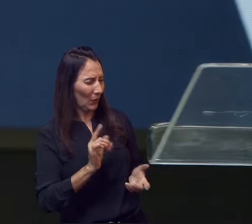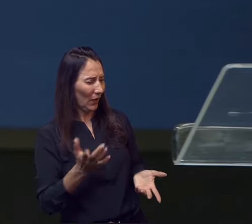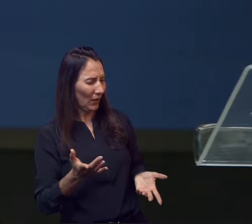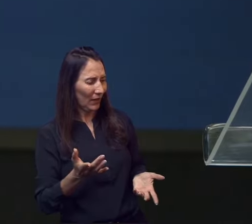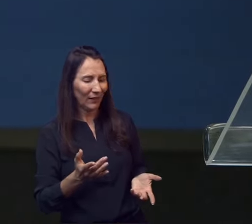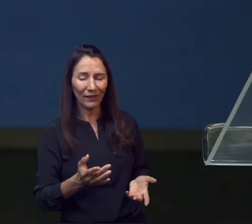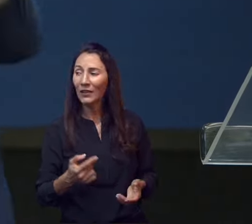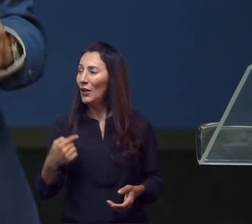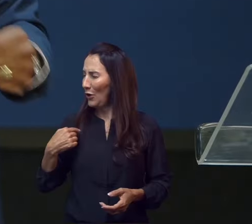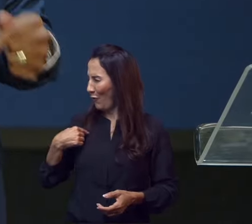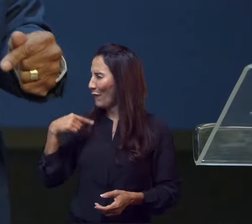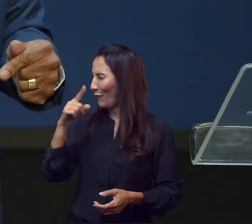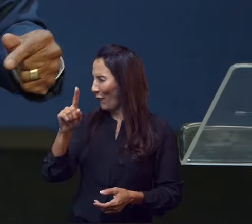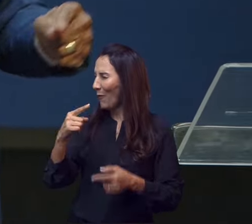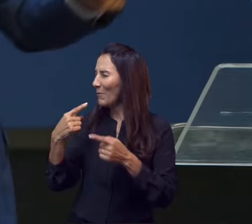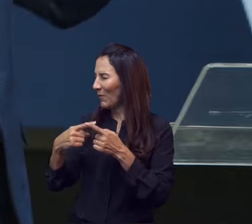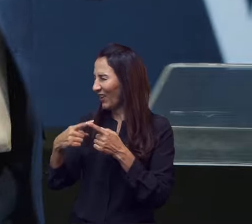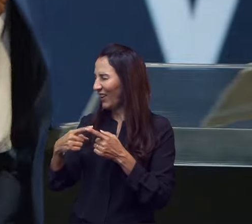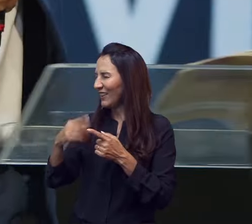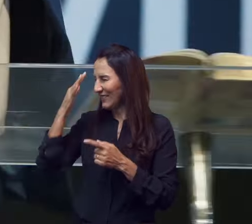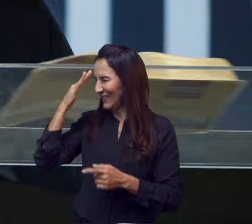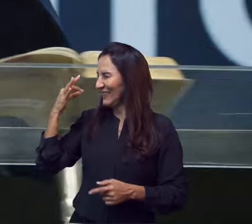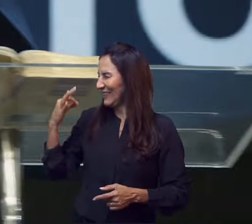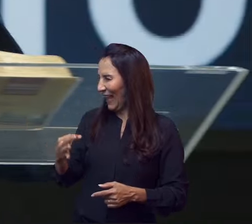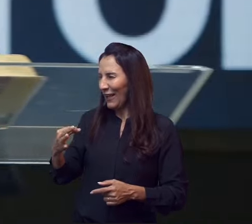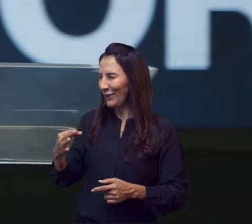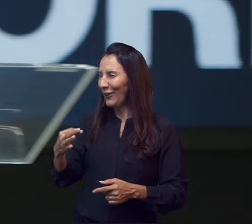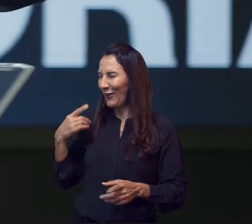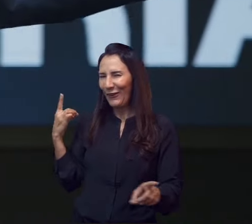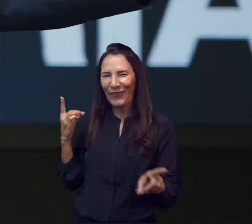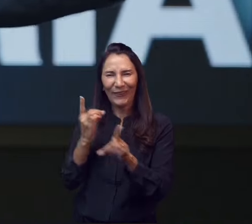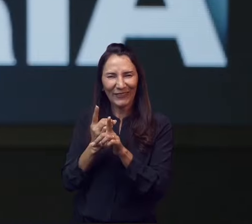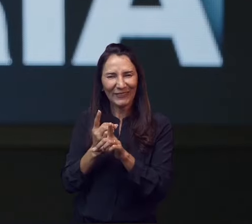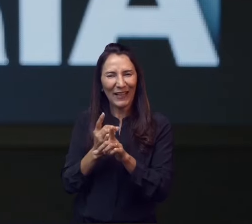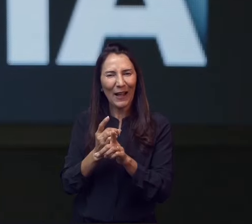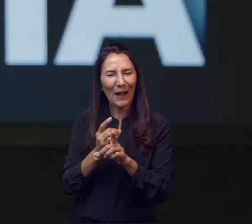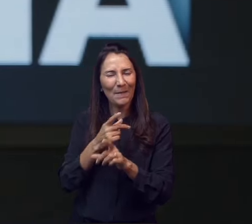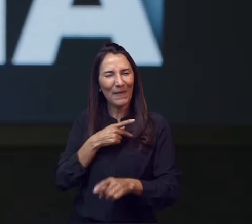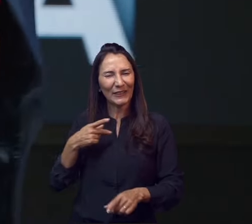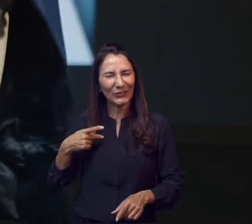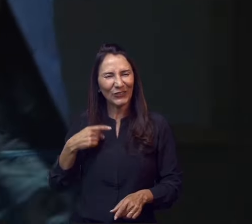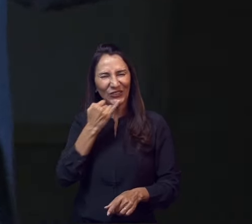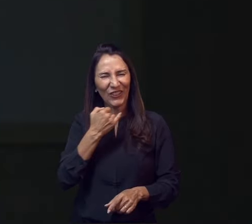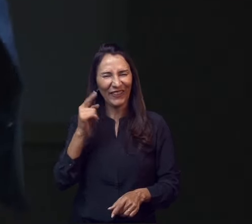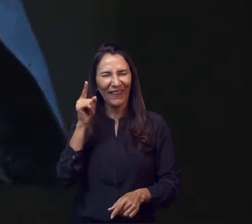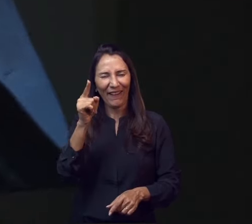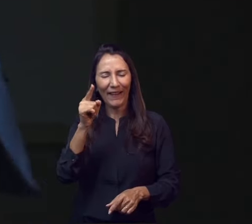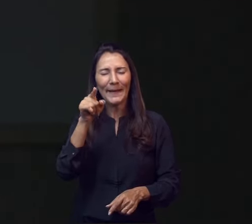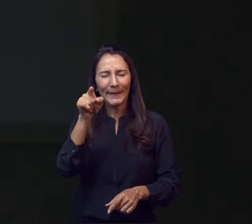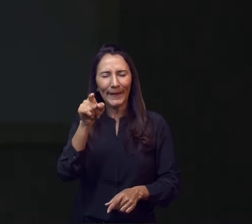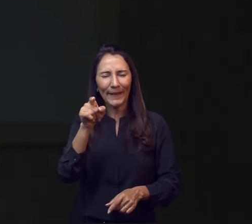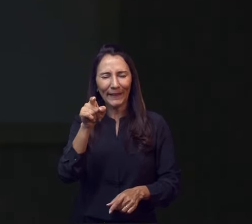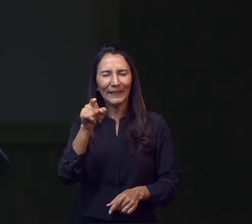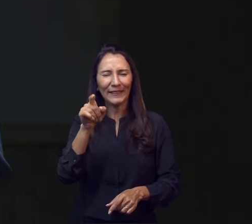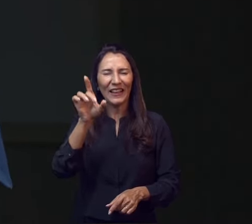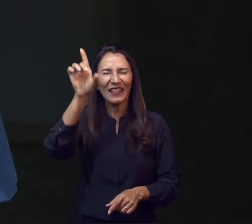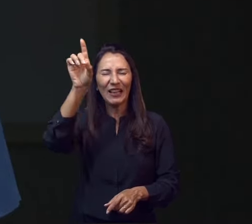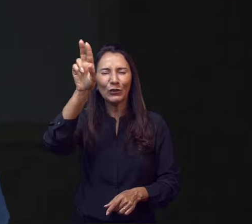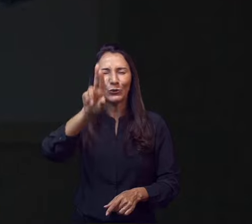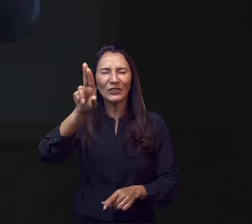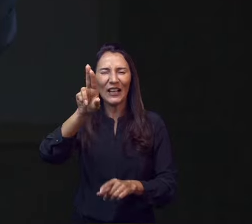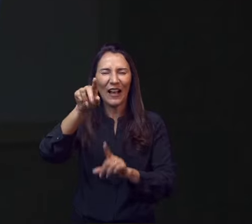porque eu tenho certeza que eu vou encontrar o meu pastor lá e ele tem uma palavra de Deus que